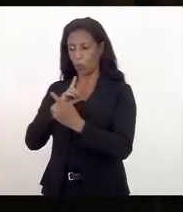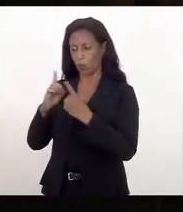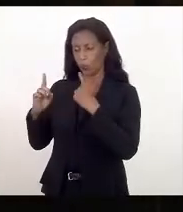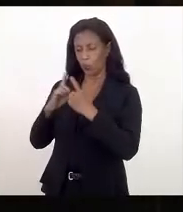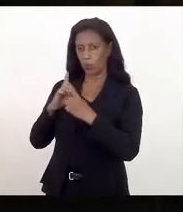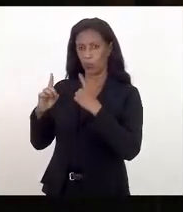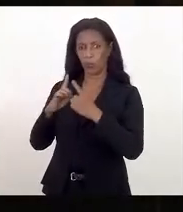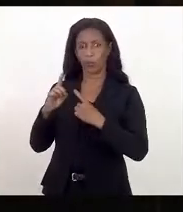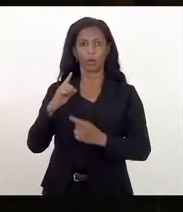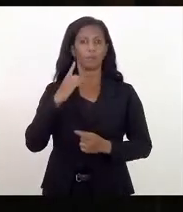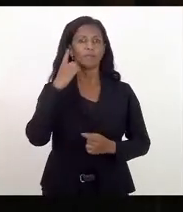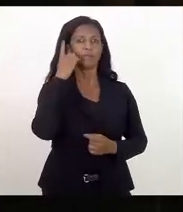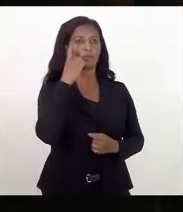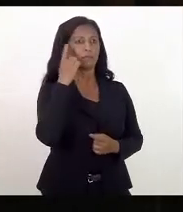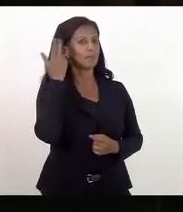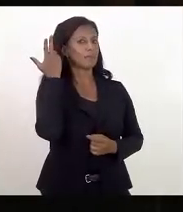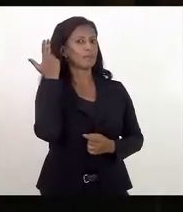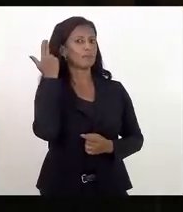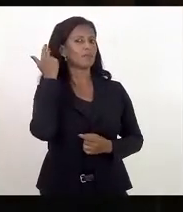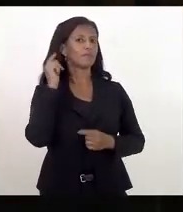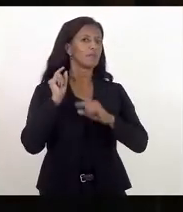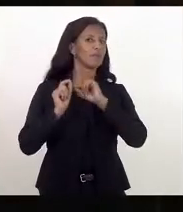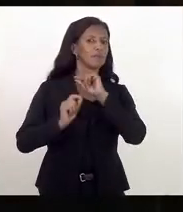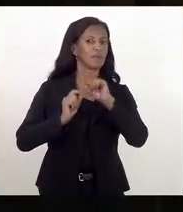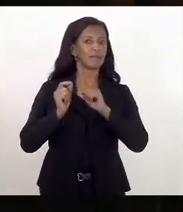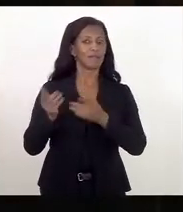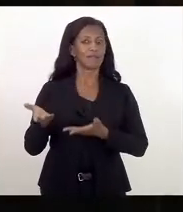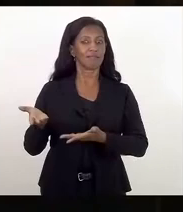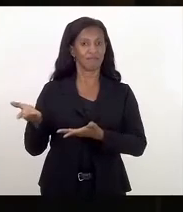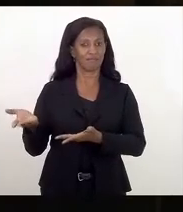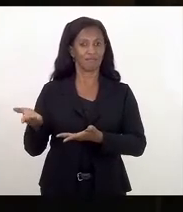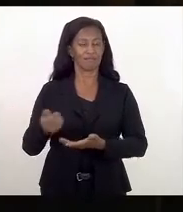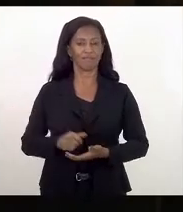deputado Eliomar, este que é, merecidamente,